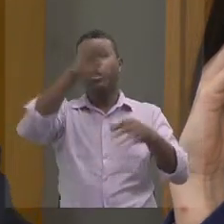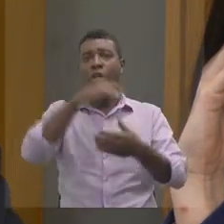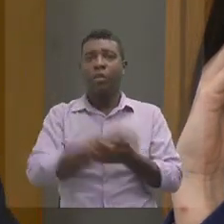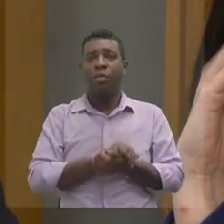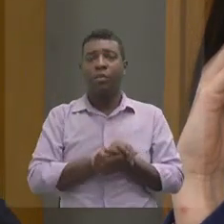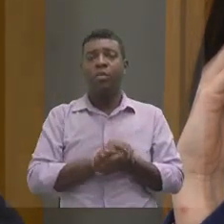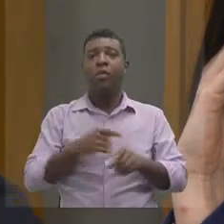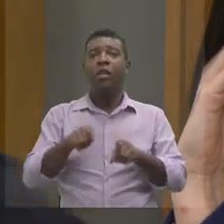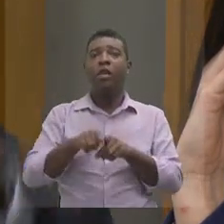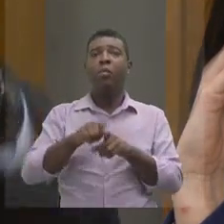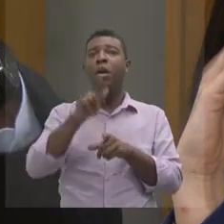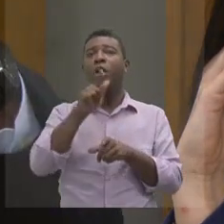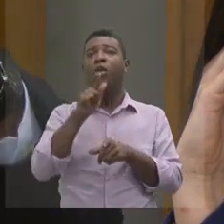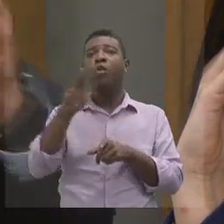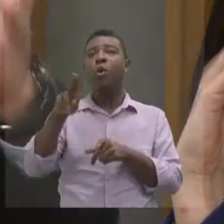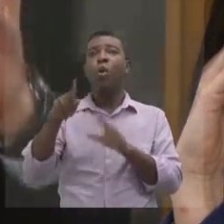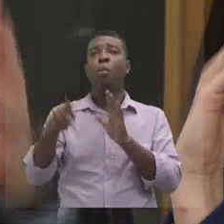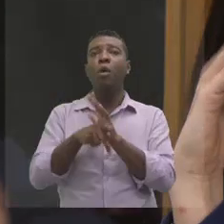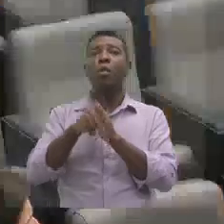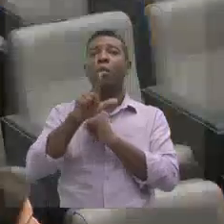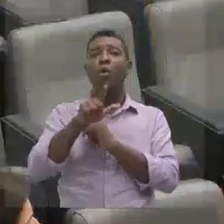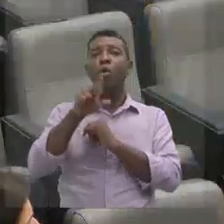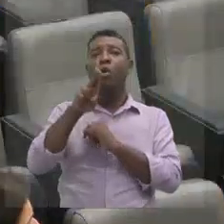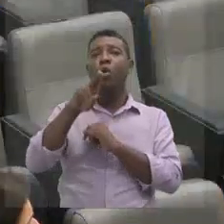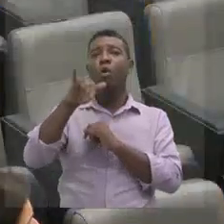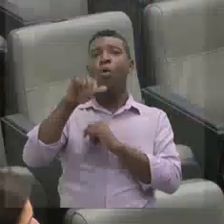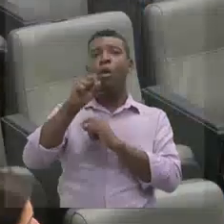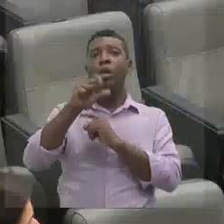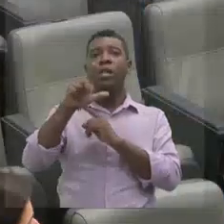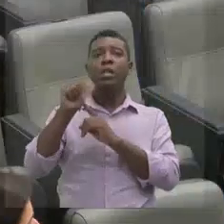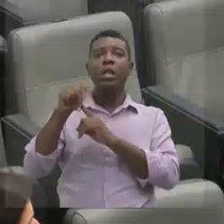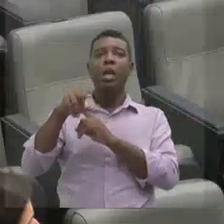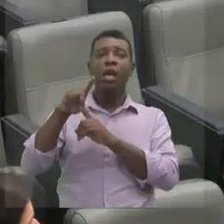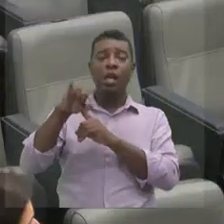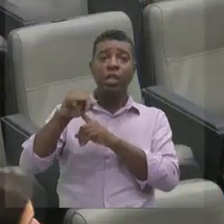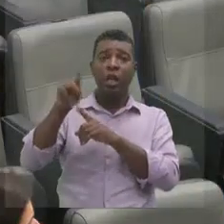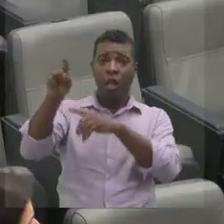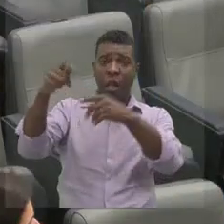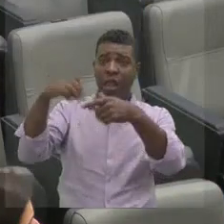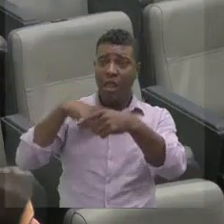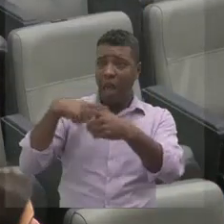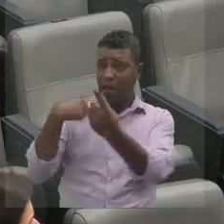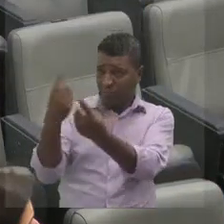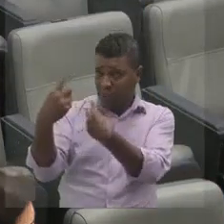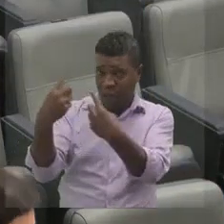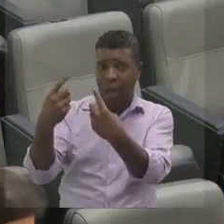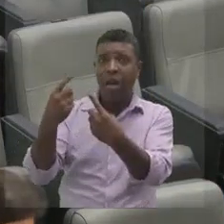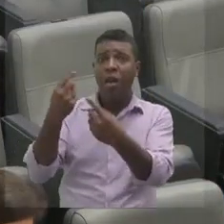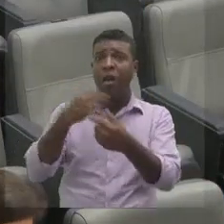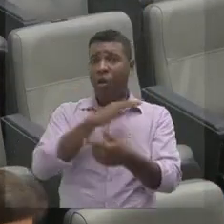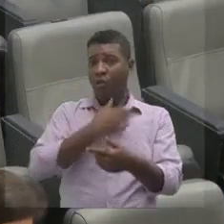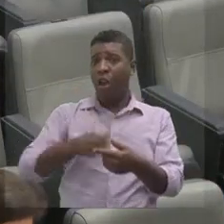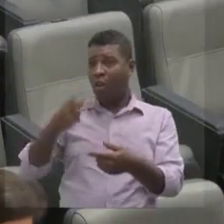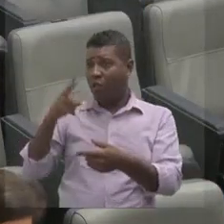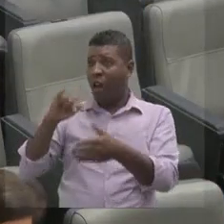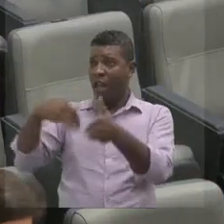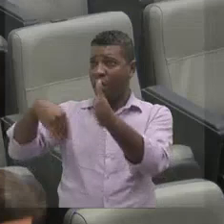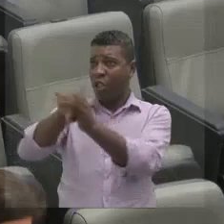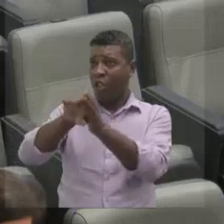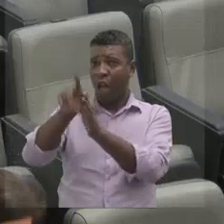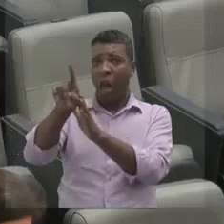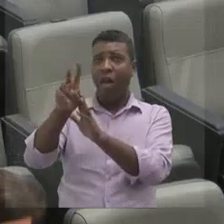de luizlândia que tem rodovias lá para o exame de recuperação com urgência que também o governo vai chegar até lá até ser um